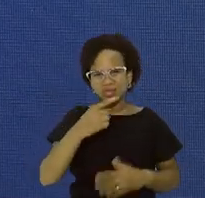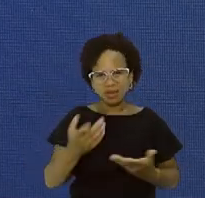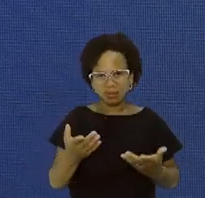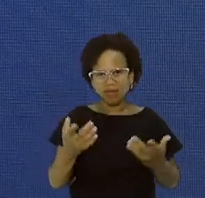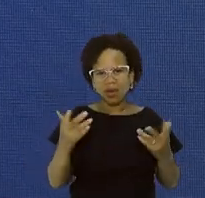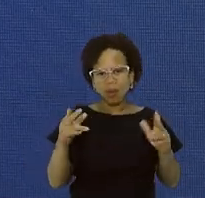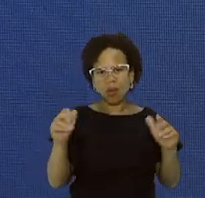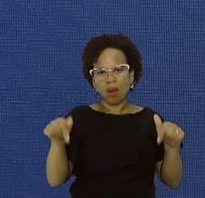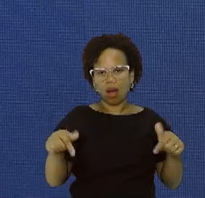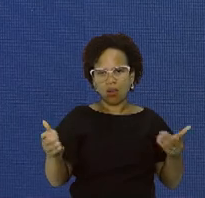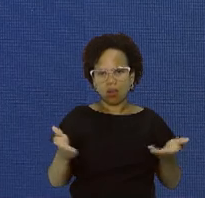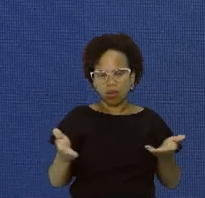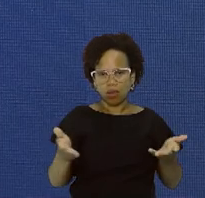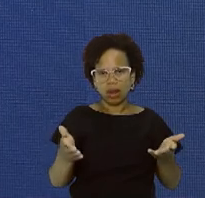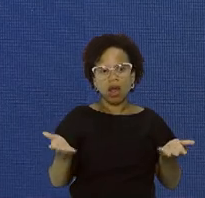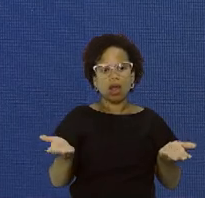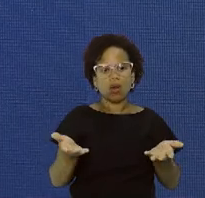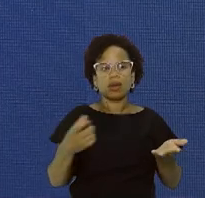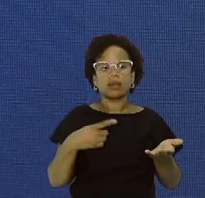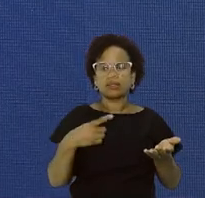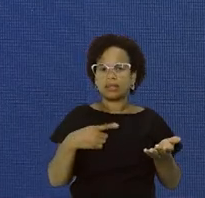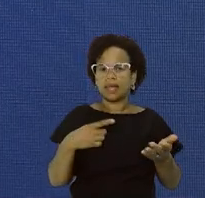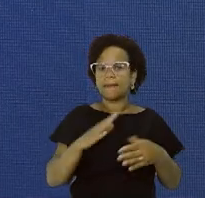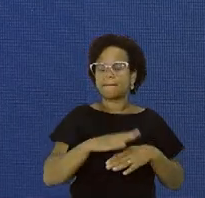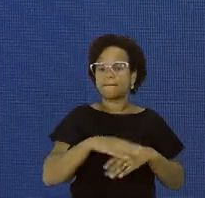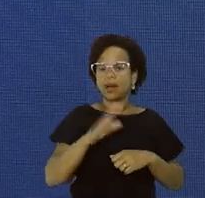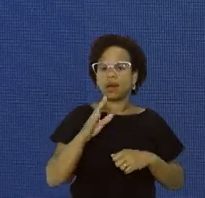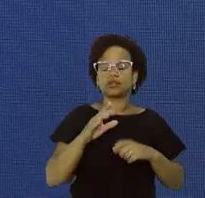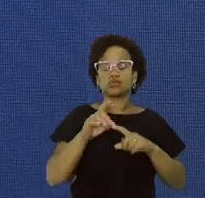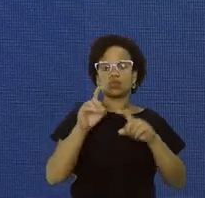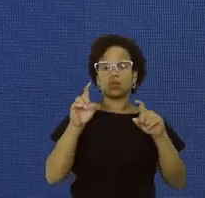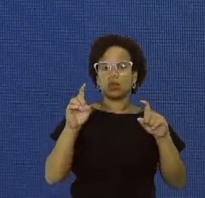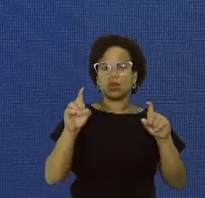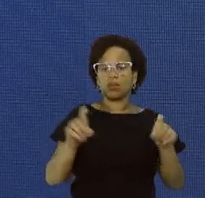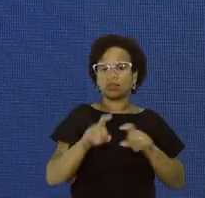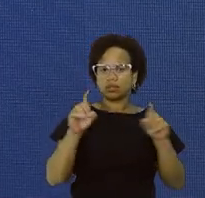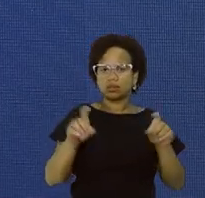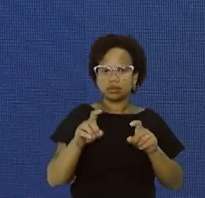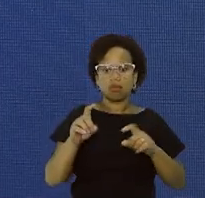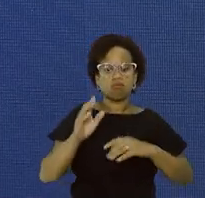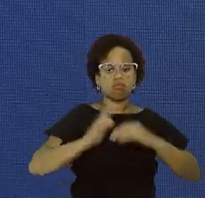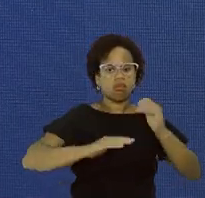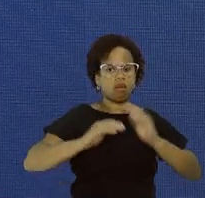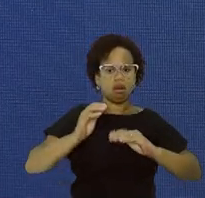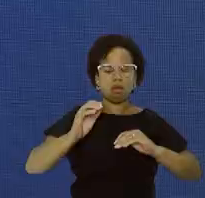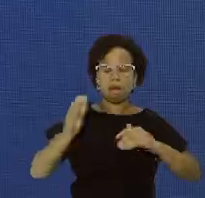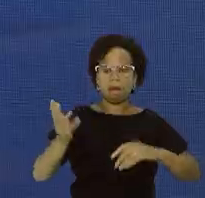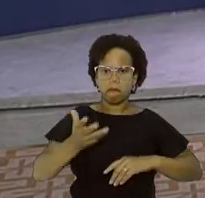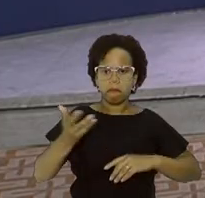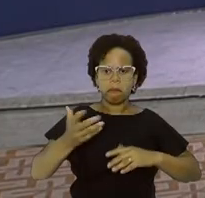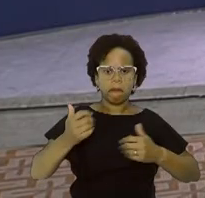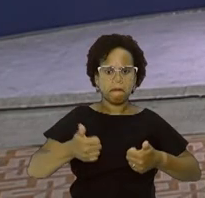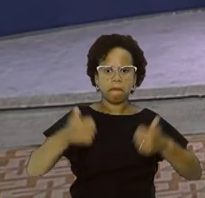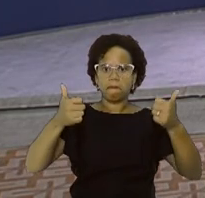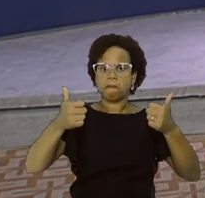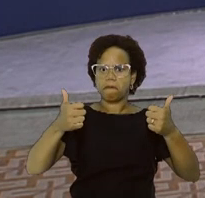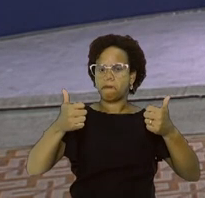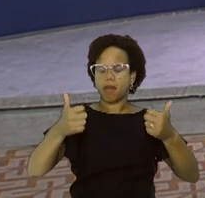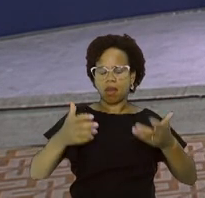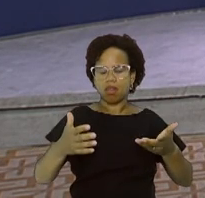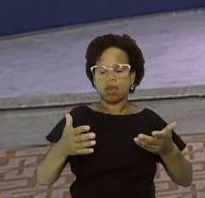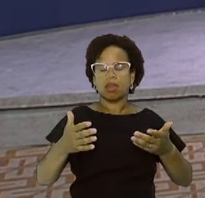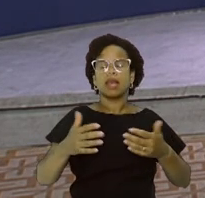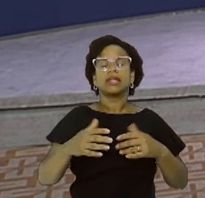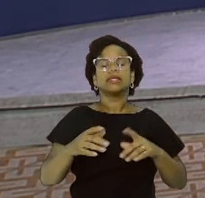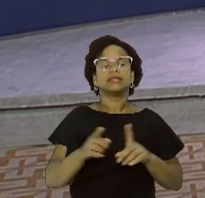tá tendo muita computação com capacidade muito alta e custo muito baixo disso tudo então isso permite